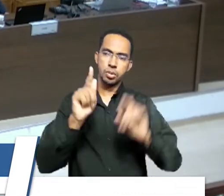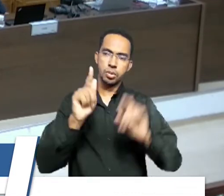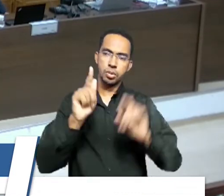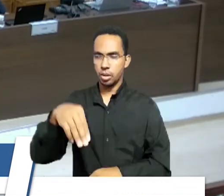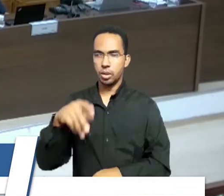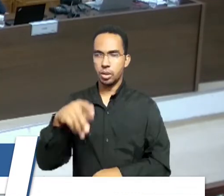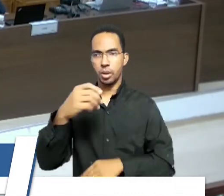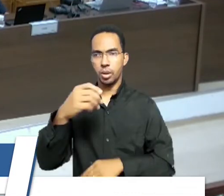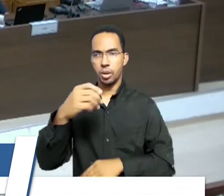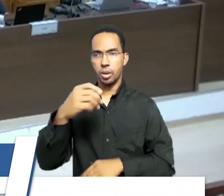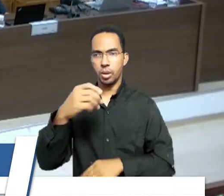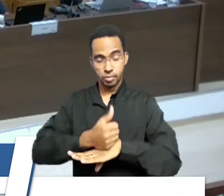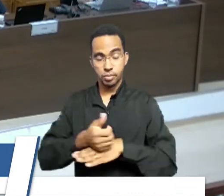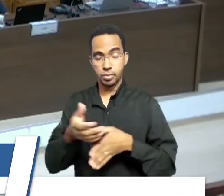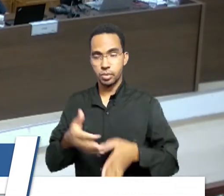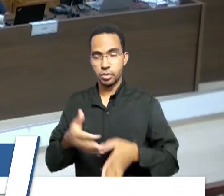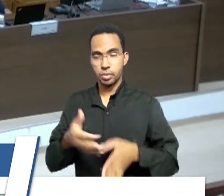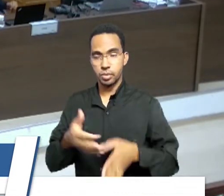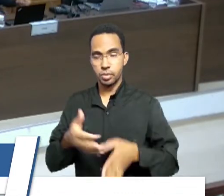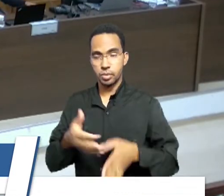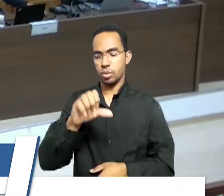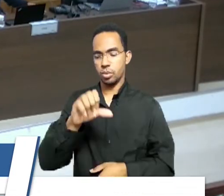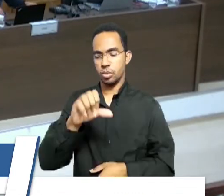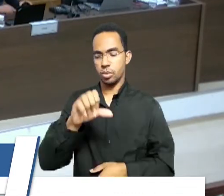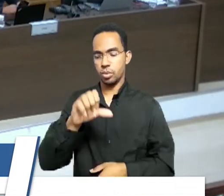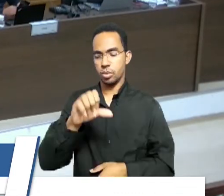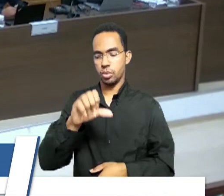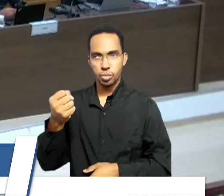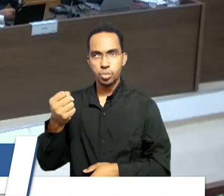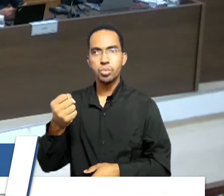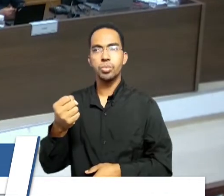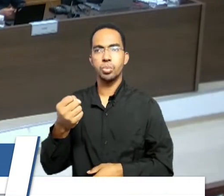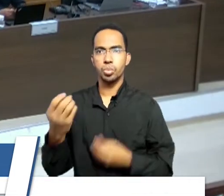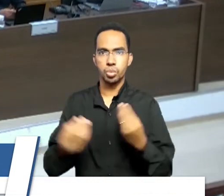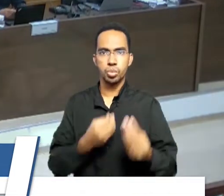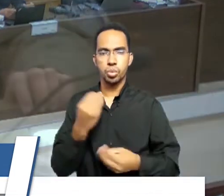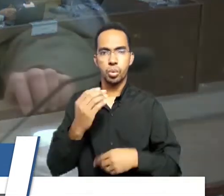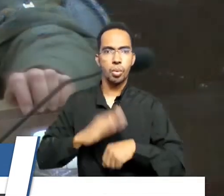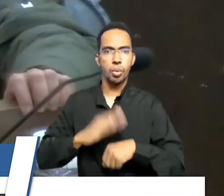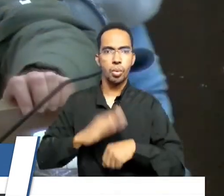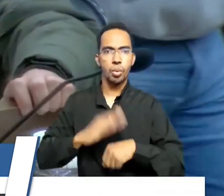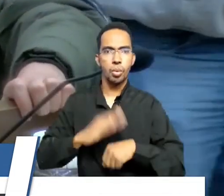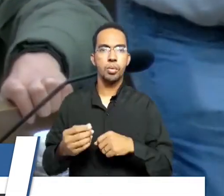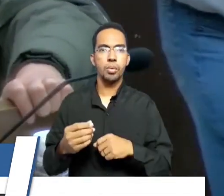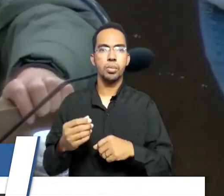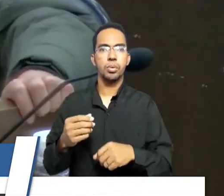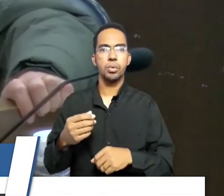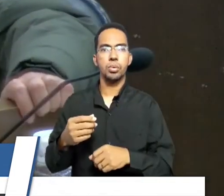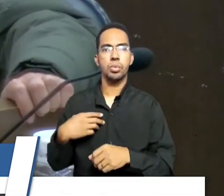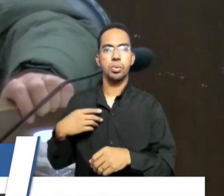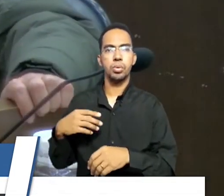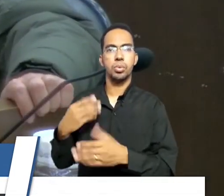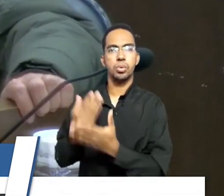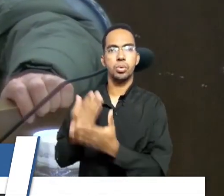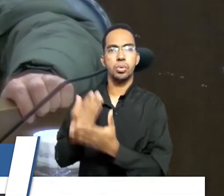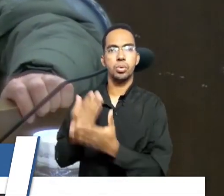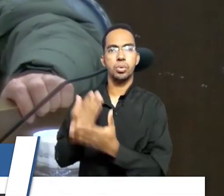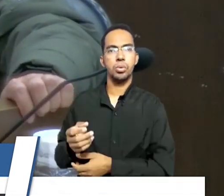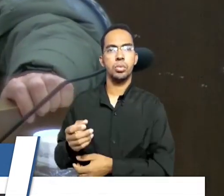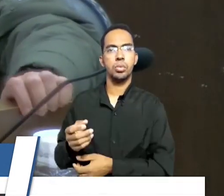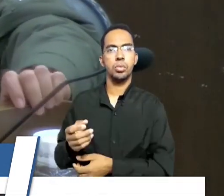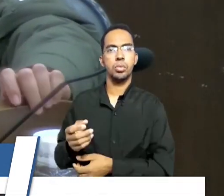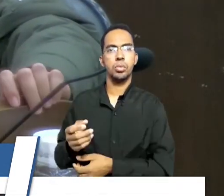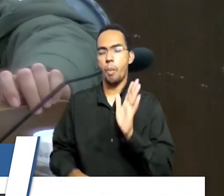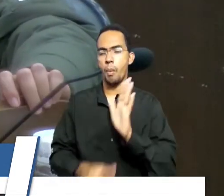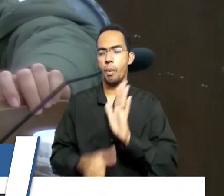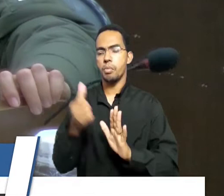em 1988, quando eu estava fazendo o tiro de guerra. O Tenente Folquete, que foi o primeiro, ele